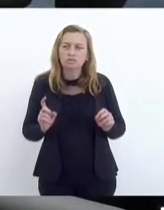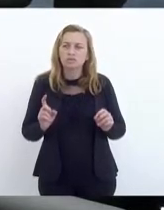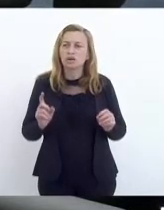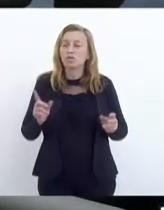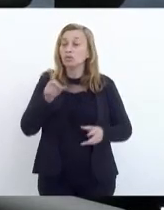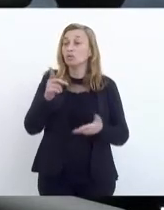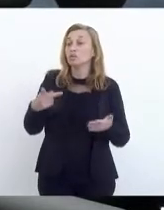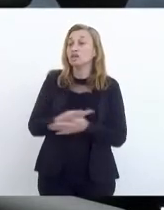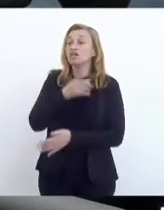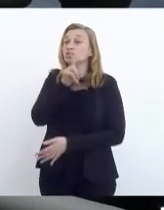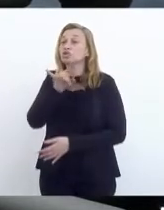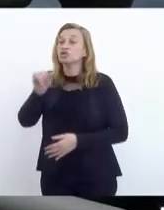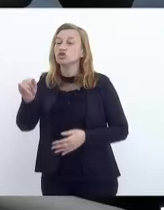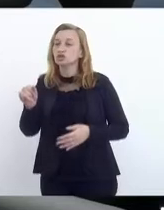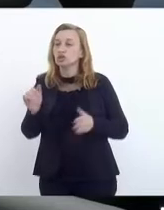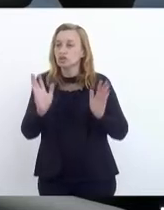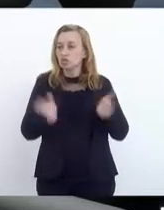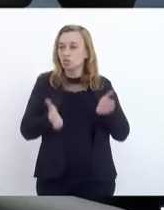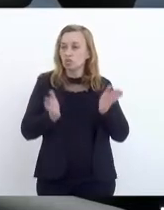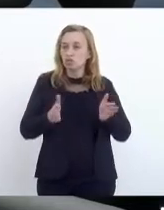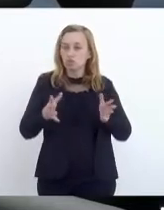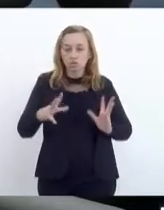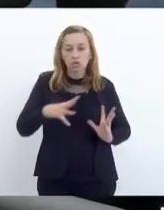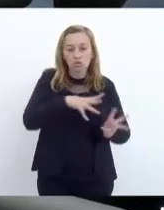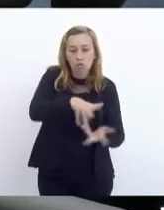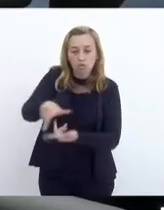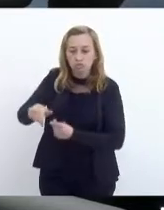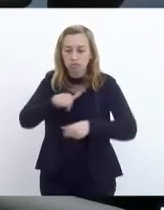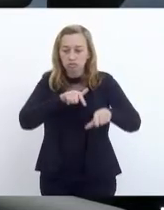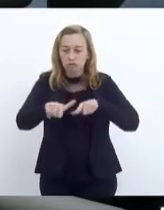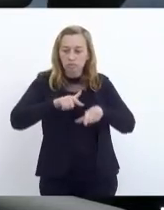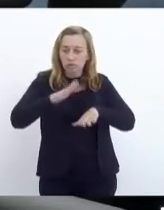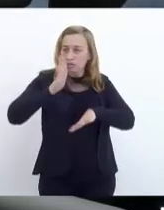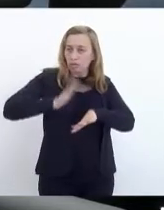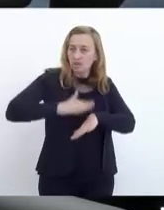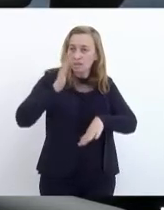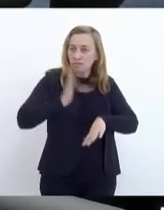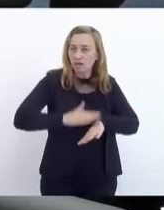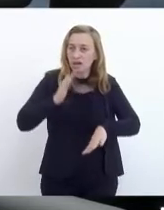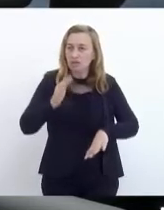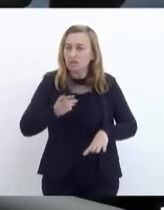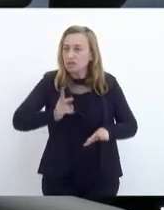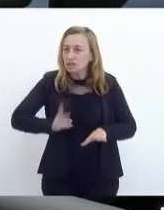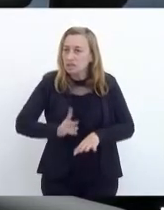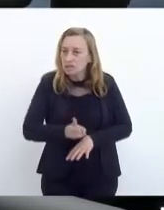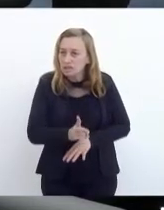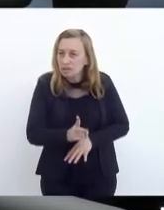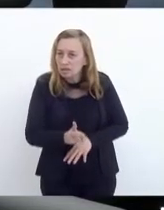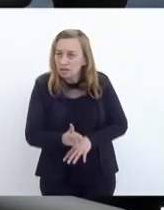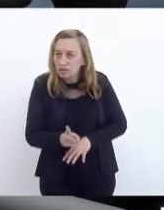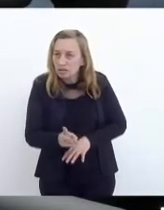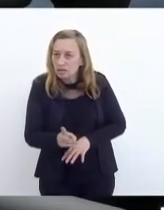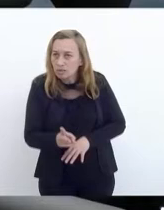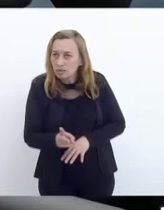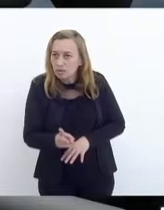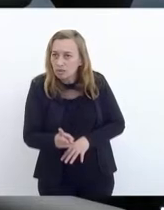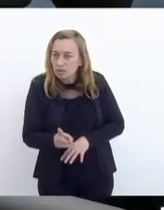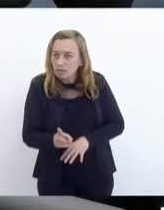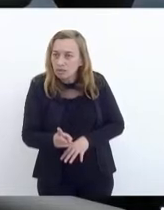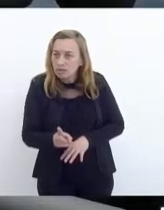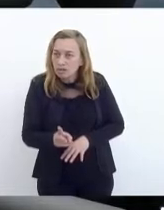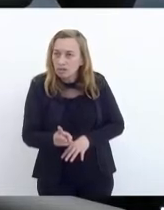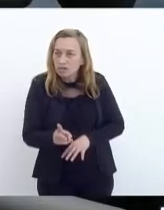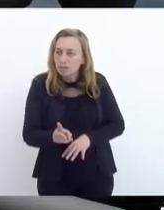O mundo do trabalho está cada vez mais sendo ocupado exatamente